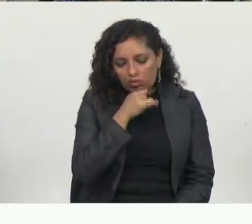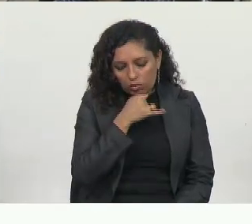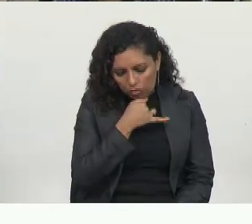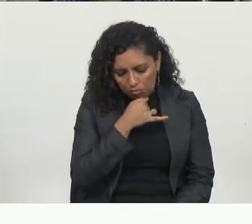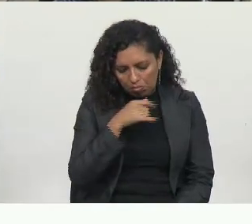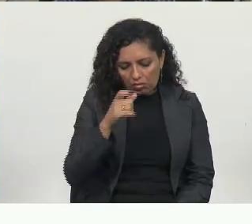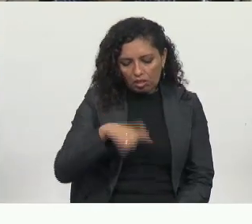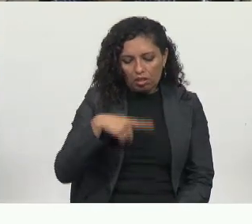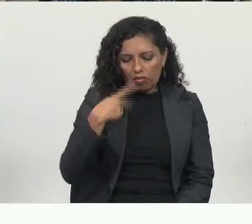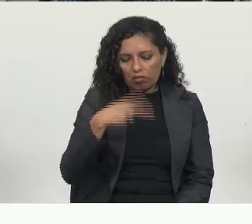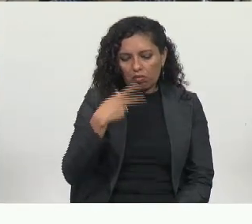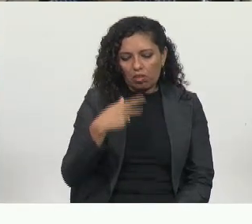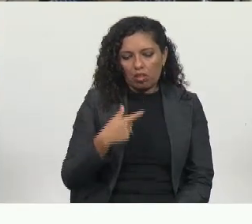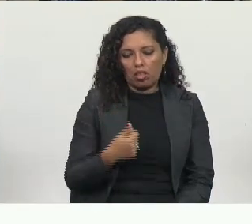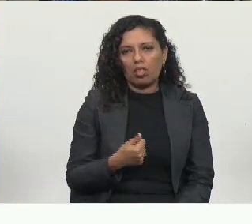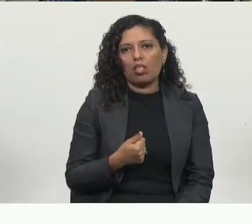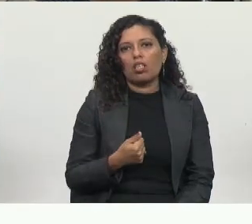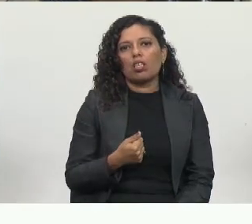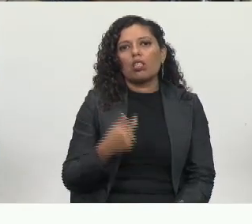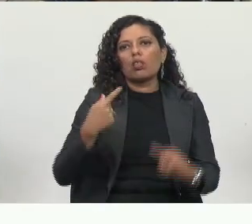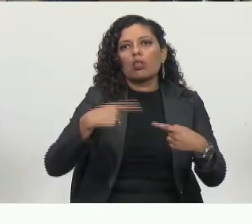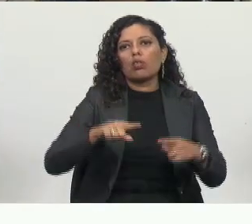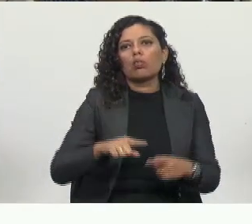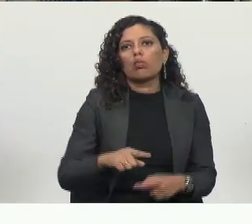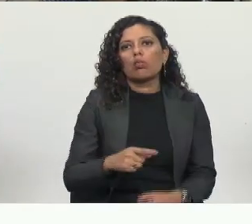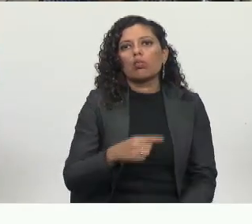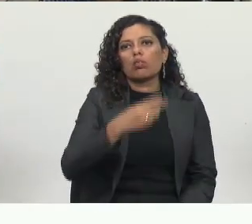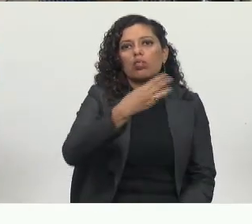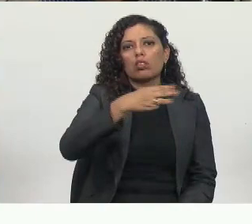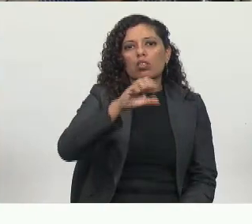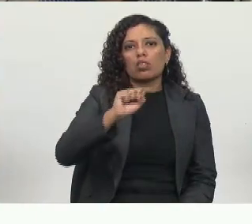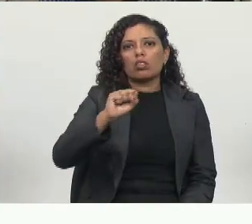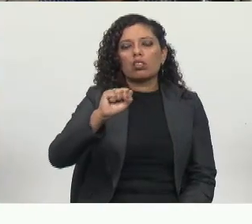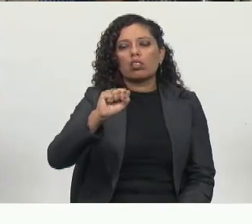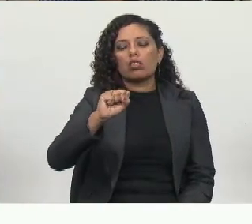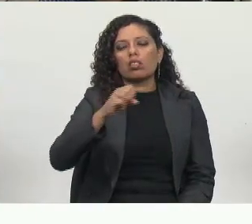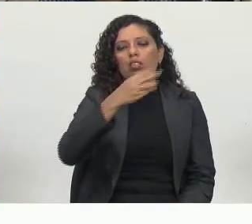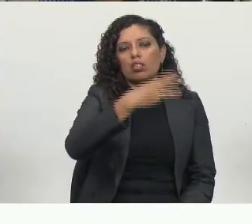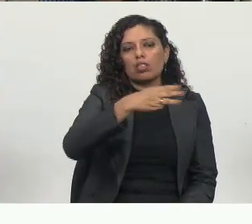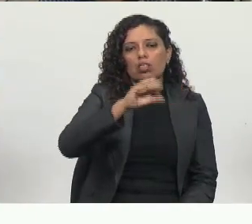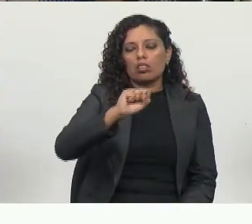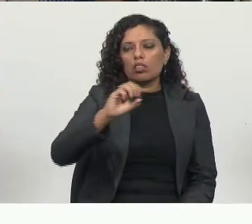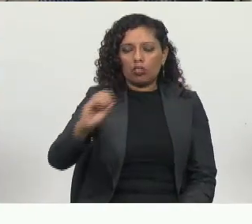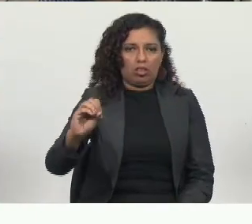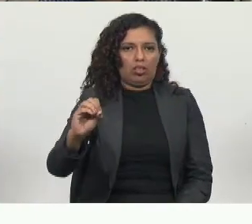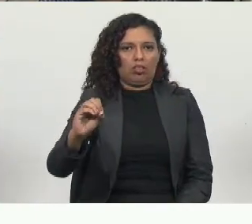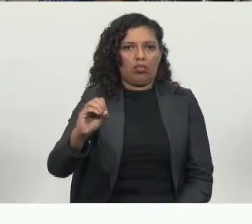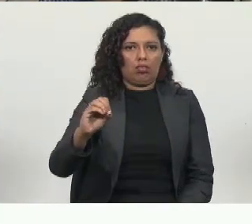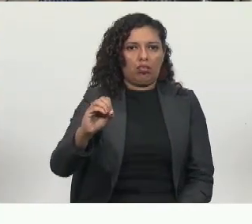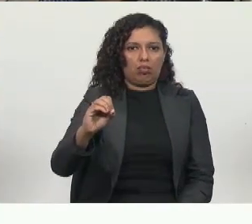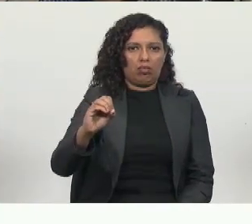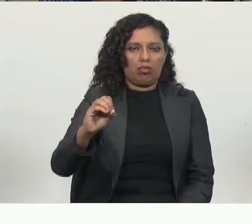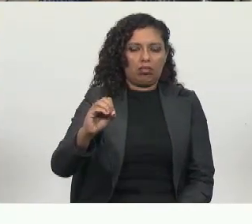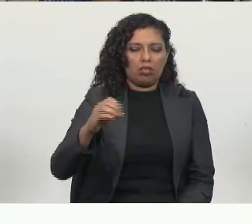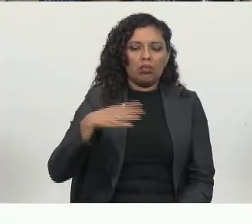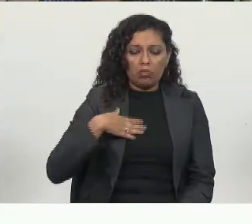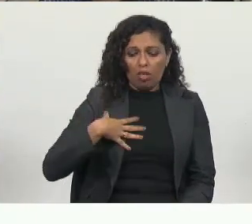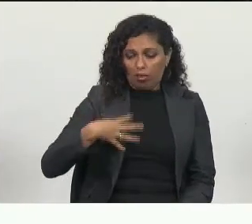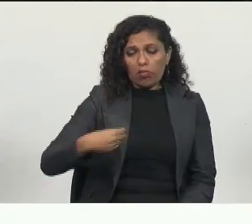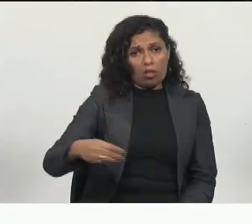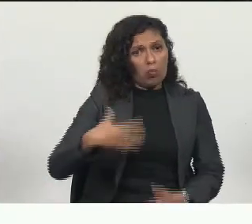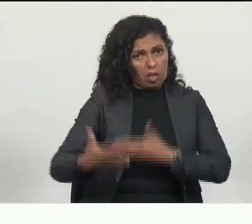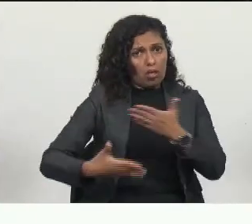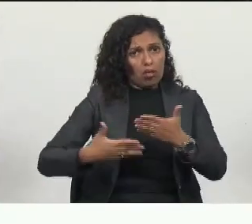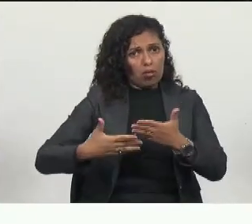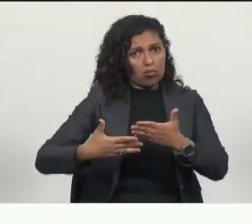a uma 380, pelo amor de Deus. Minha filha brinca com essa pistola. Todo dia ela... Não, nada mais havendo